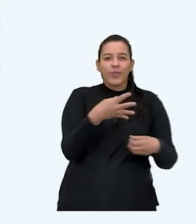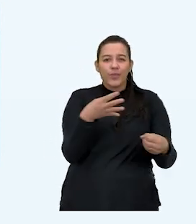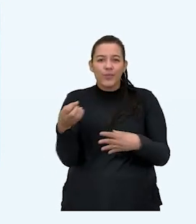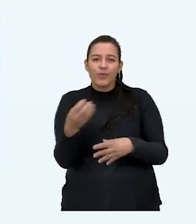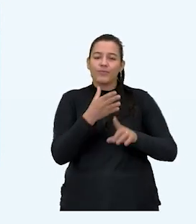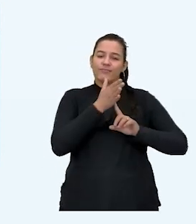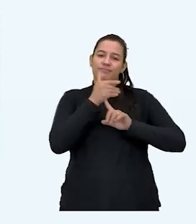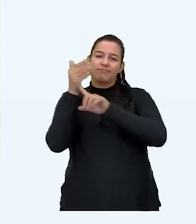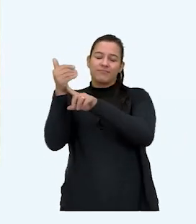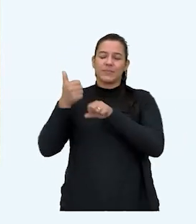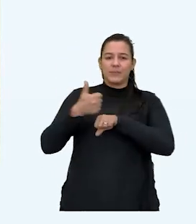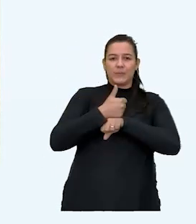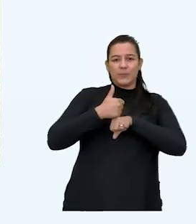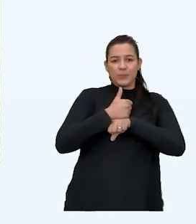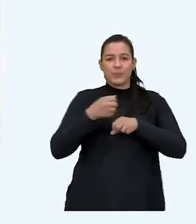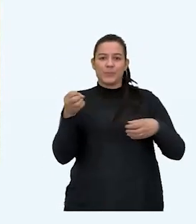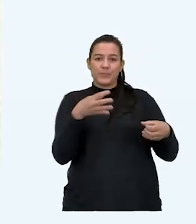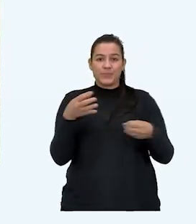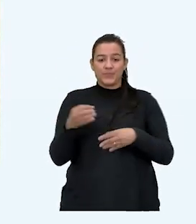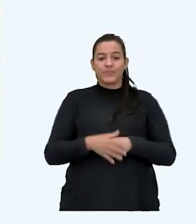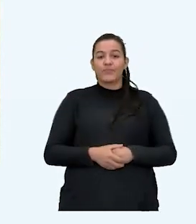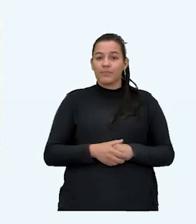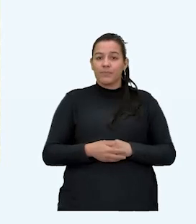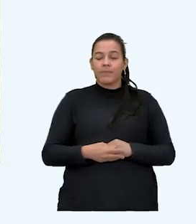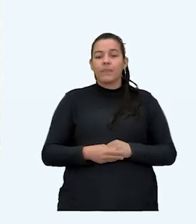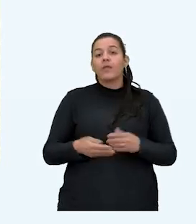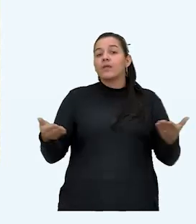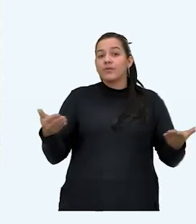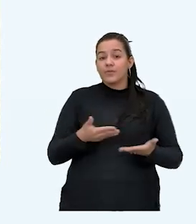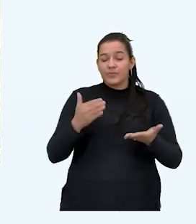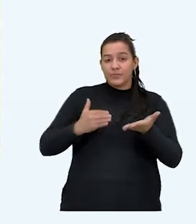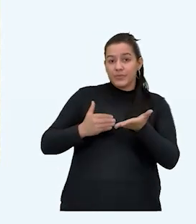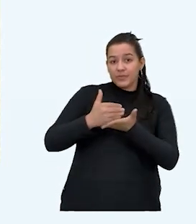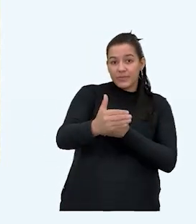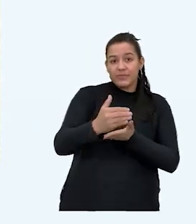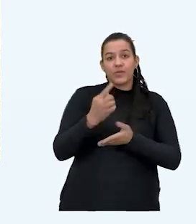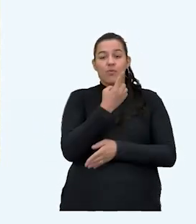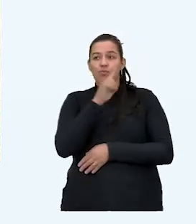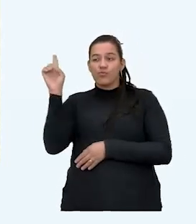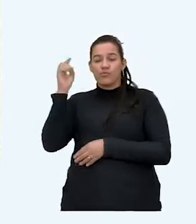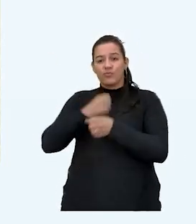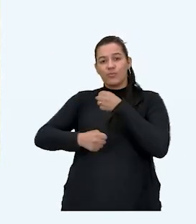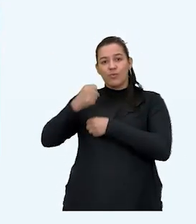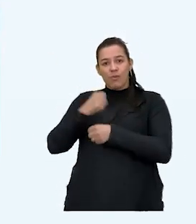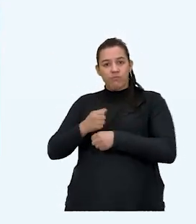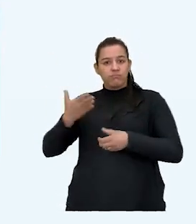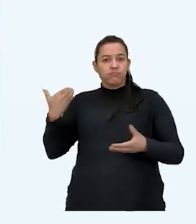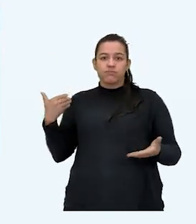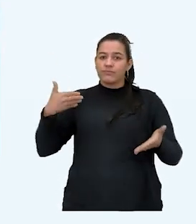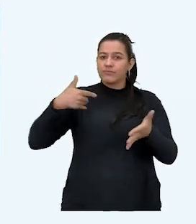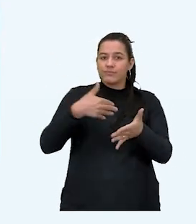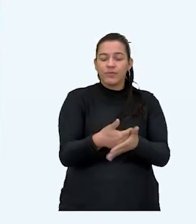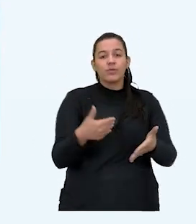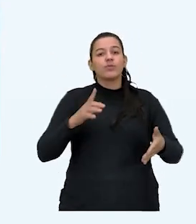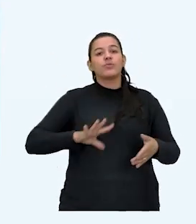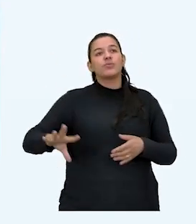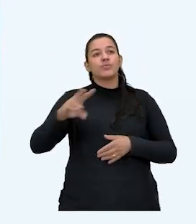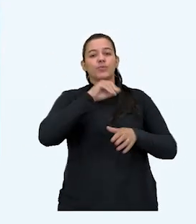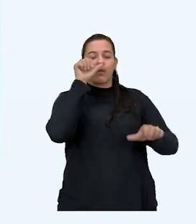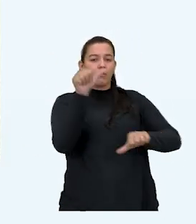novas profissões. Professor, para começar, a tecnologia nos últimos anos chegou com força e tem transformado